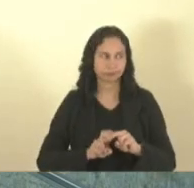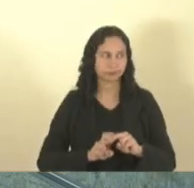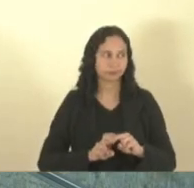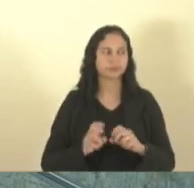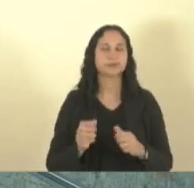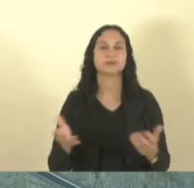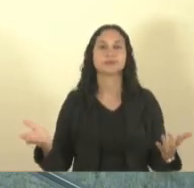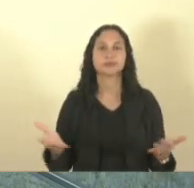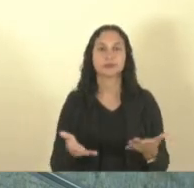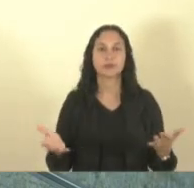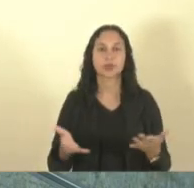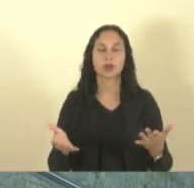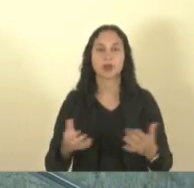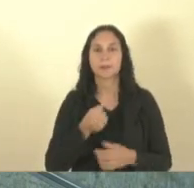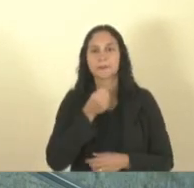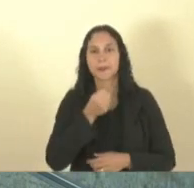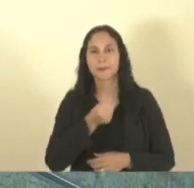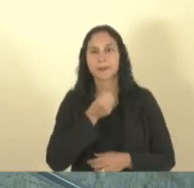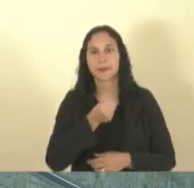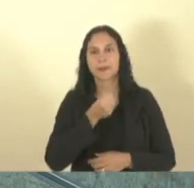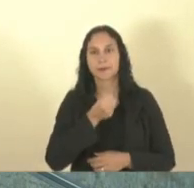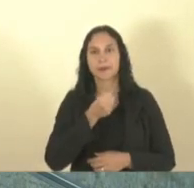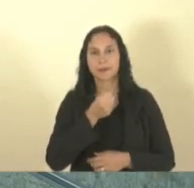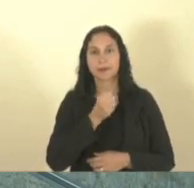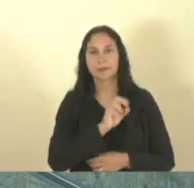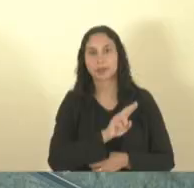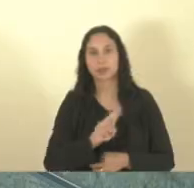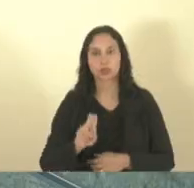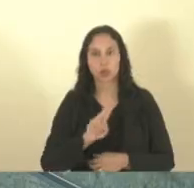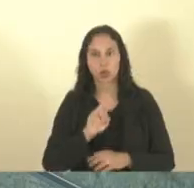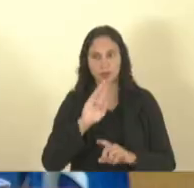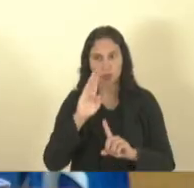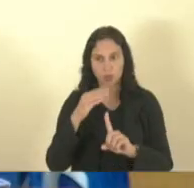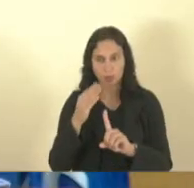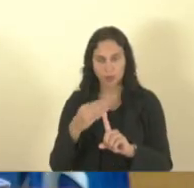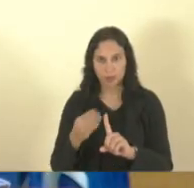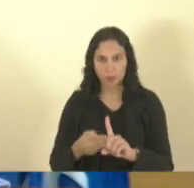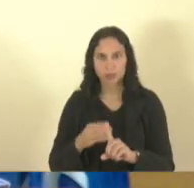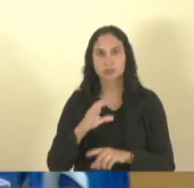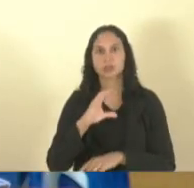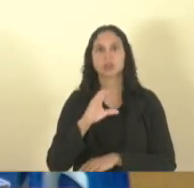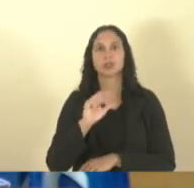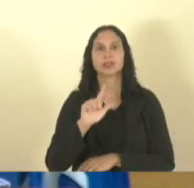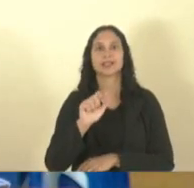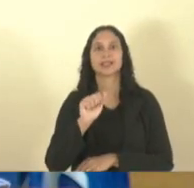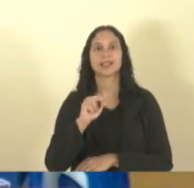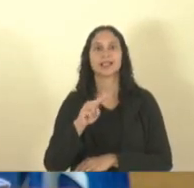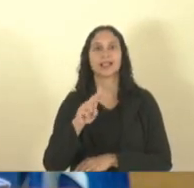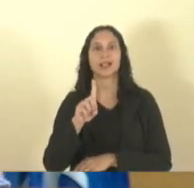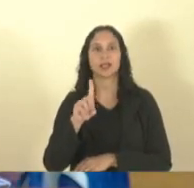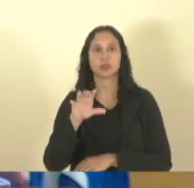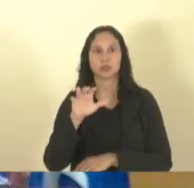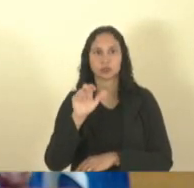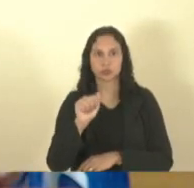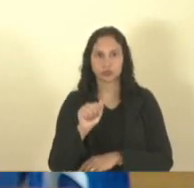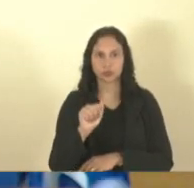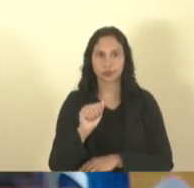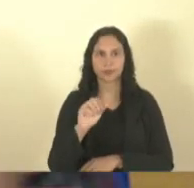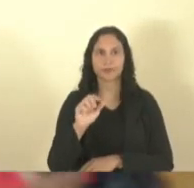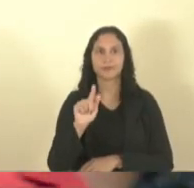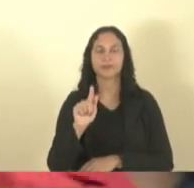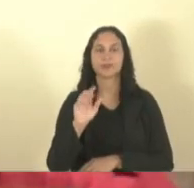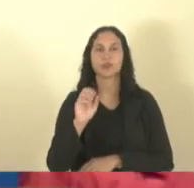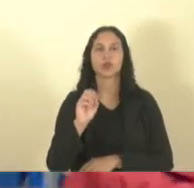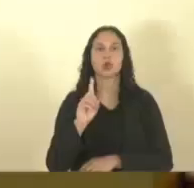pois neste momento fará uso da palavra em nome dos homenageados, Cláudia Godoy da Rocha Mic.